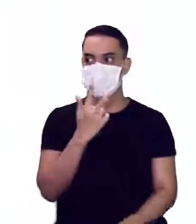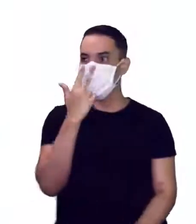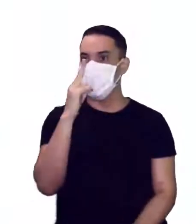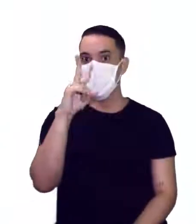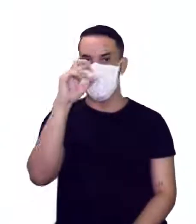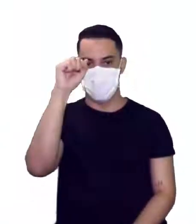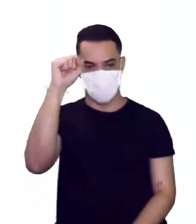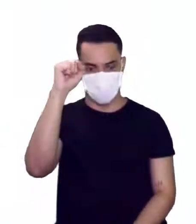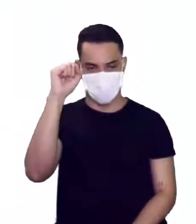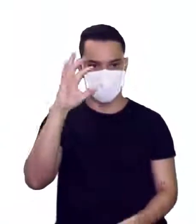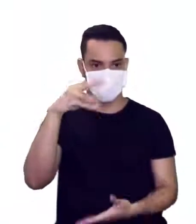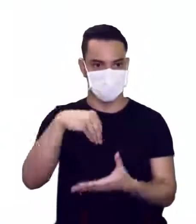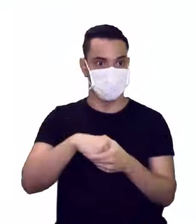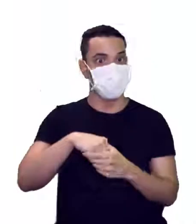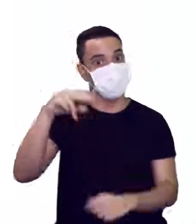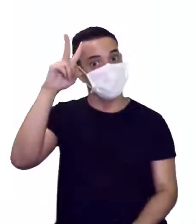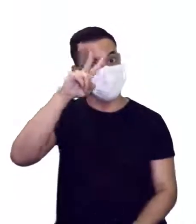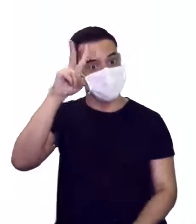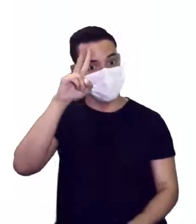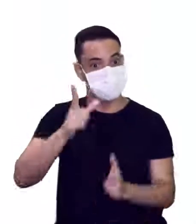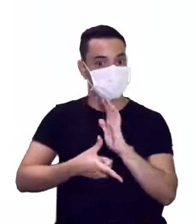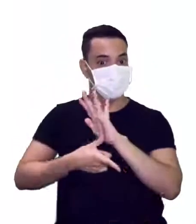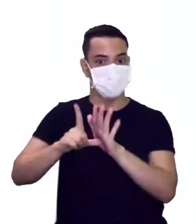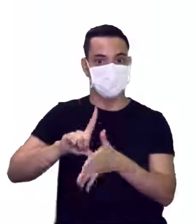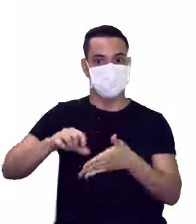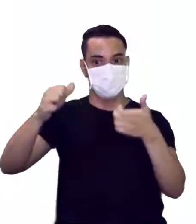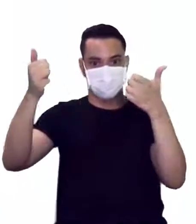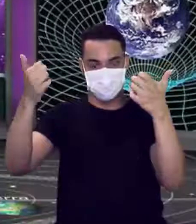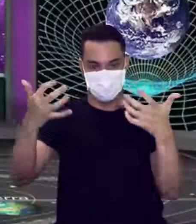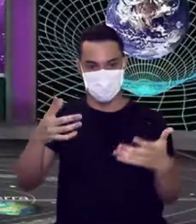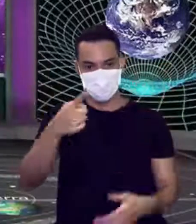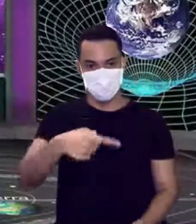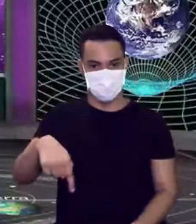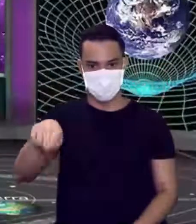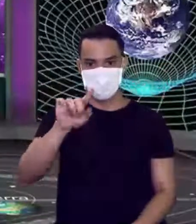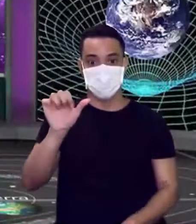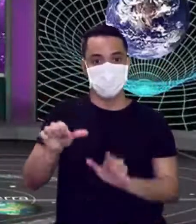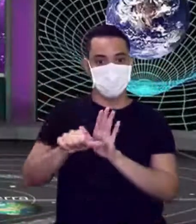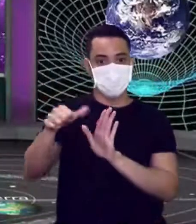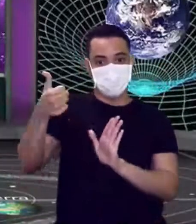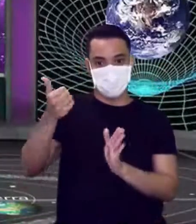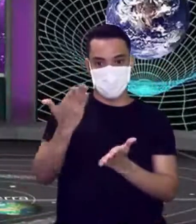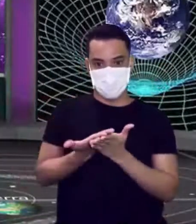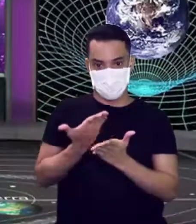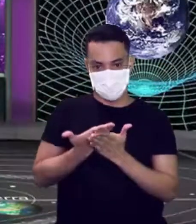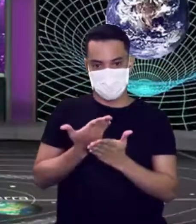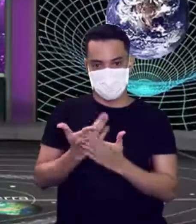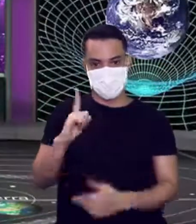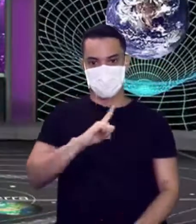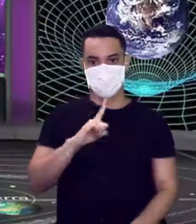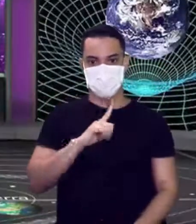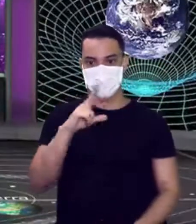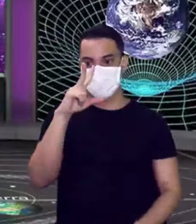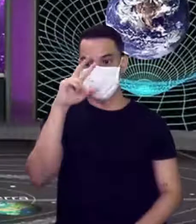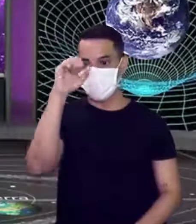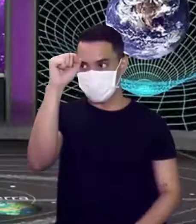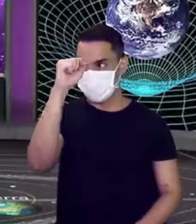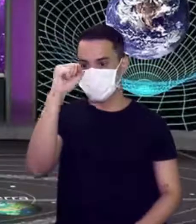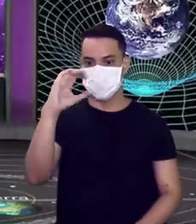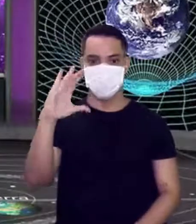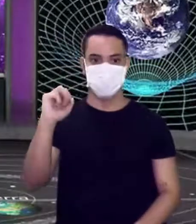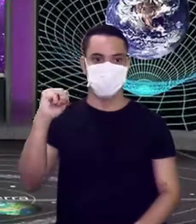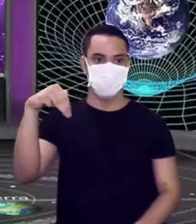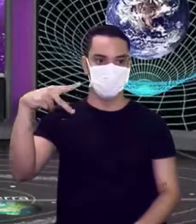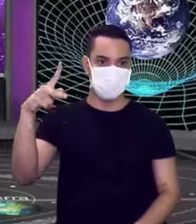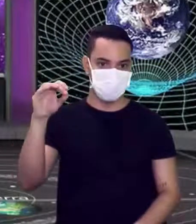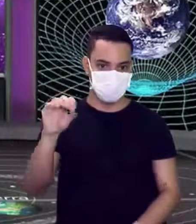força, tá? Lembra que eu falei para vocês, lá na nossa primeira aula, que nós temos as forças de campo?